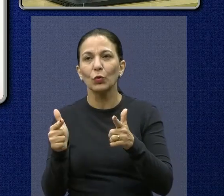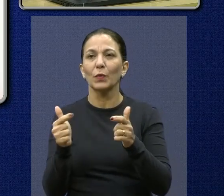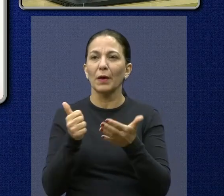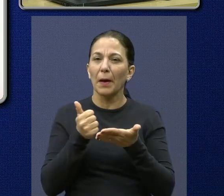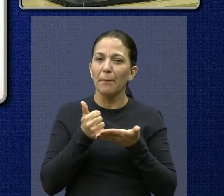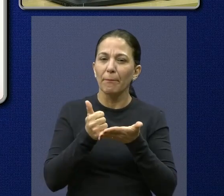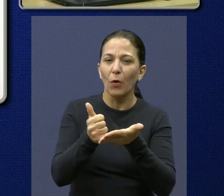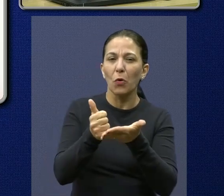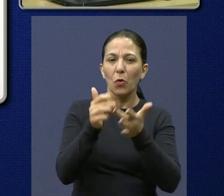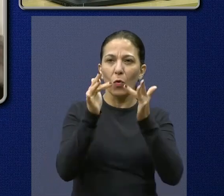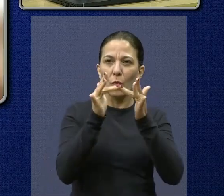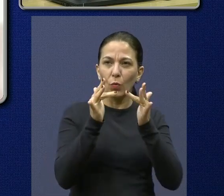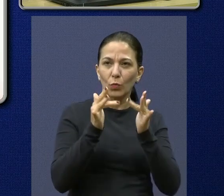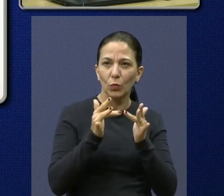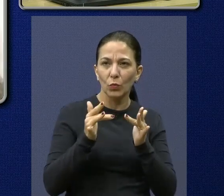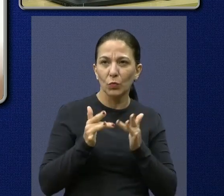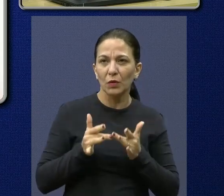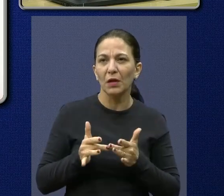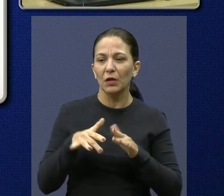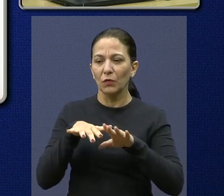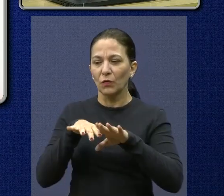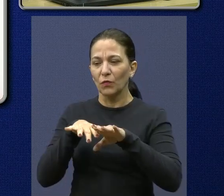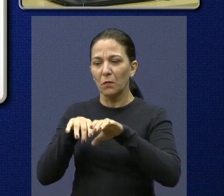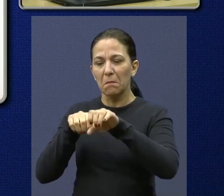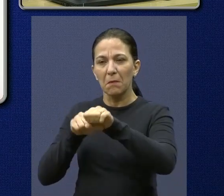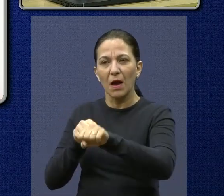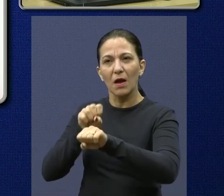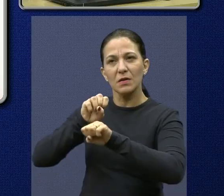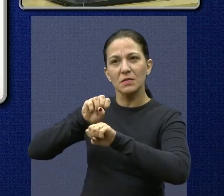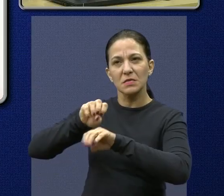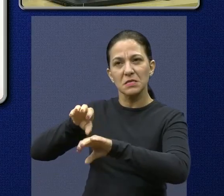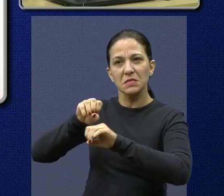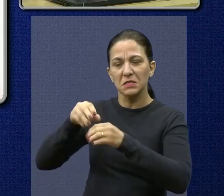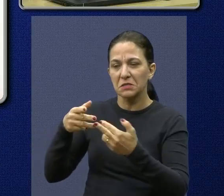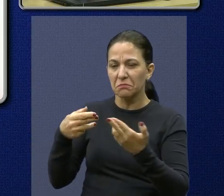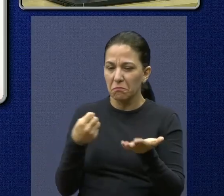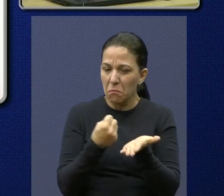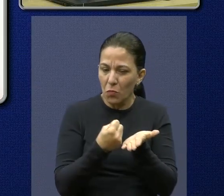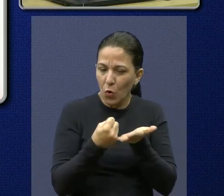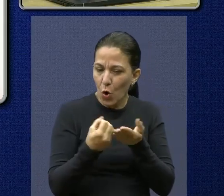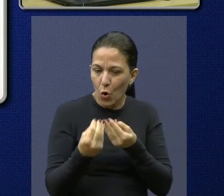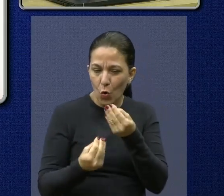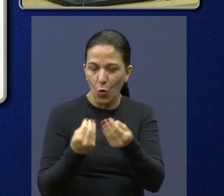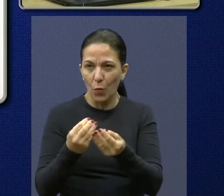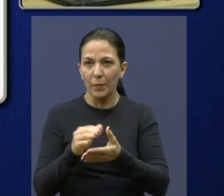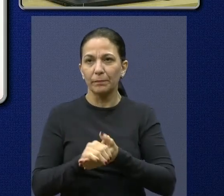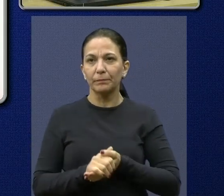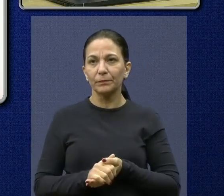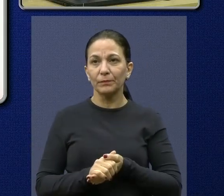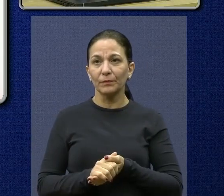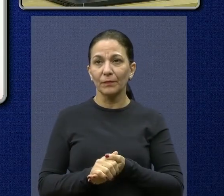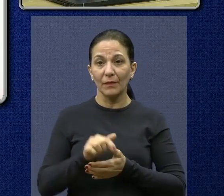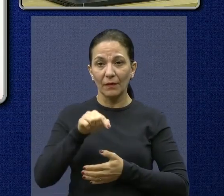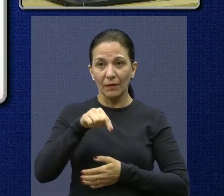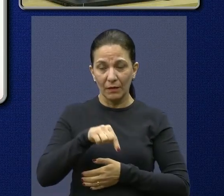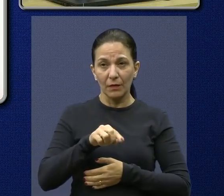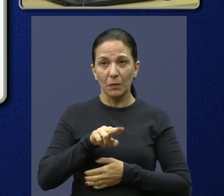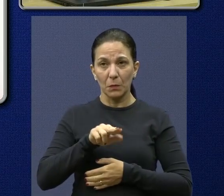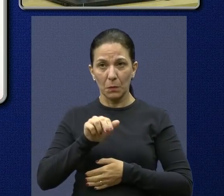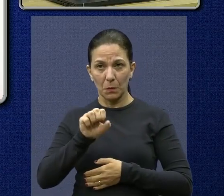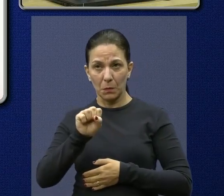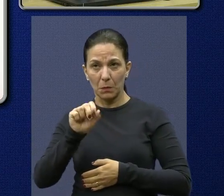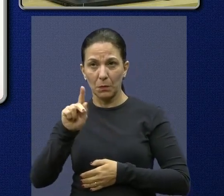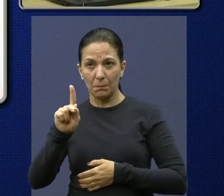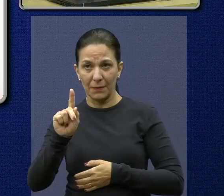seja de formação, de matriciamento e etc. Tal. Claro que o nosso ambulatório, né, na figura do professor